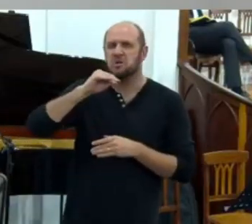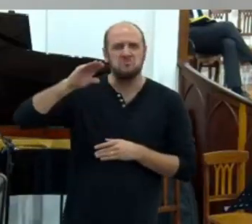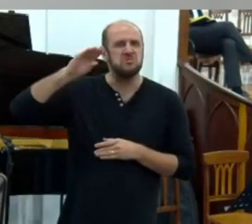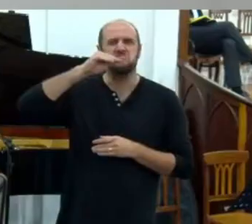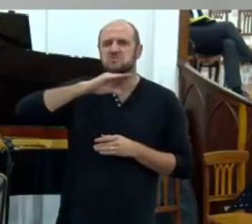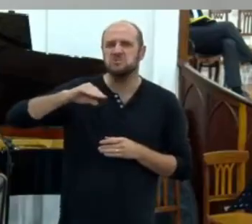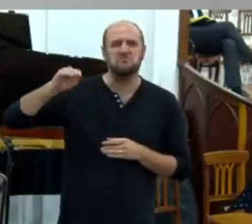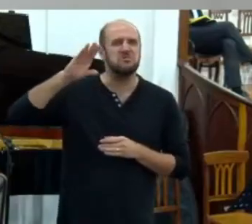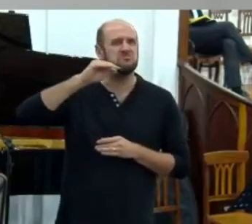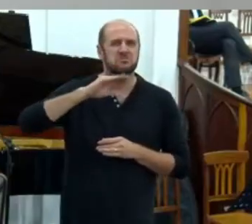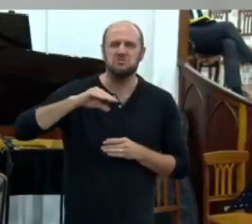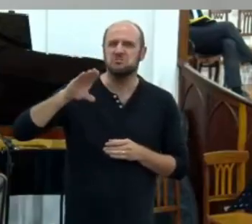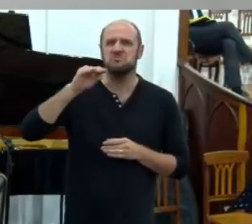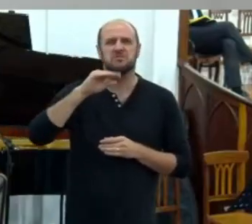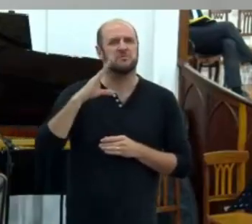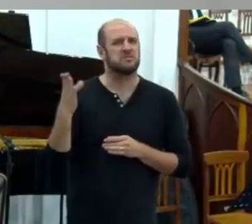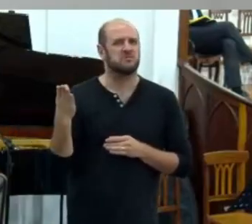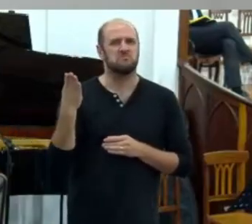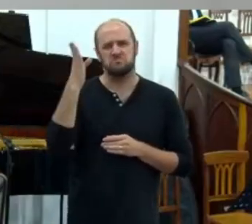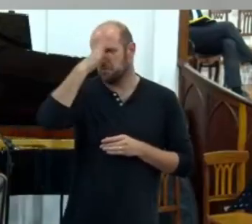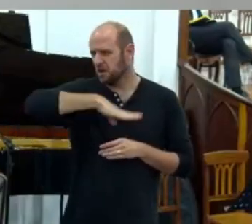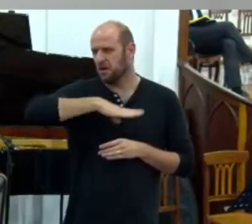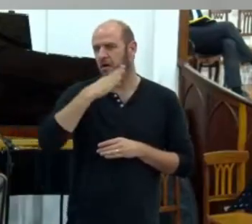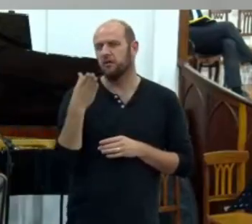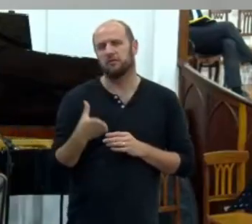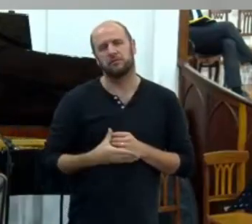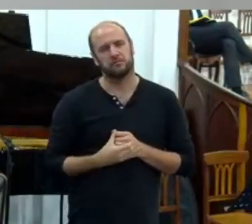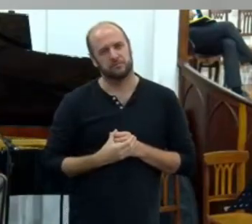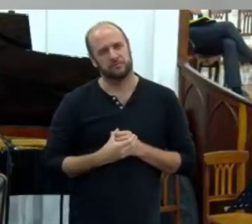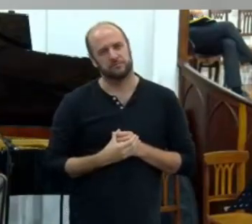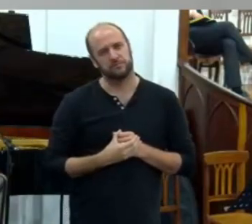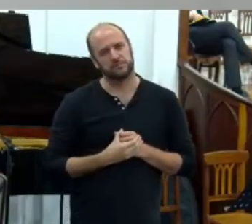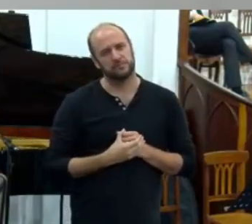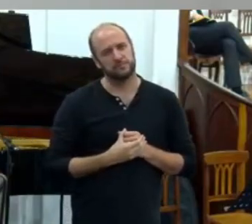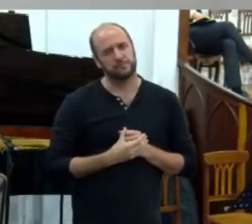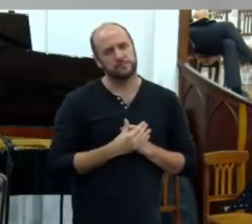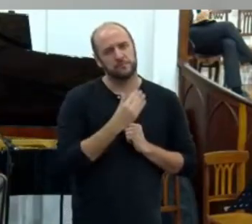murmuração, cheia de incredulidade.